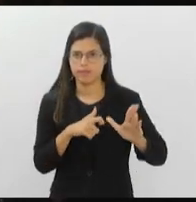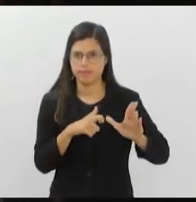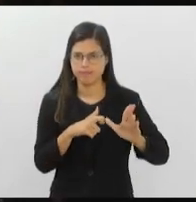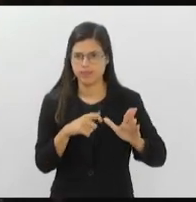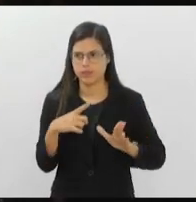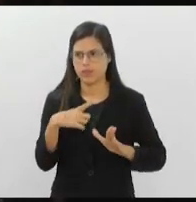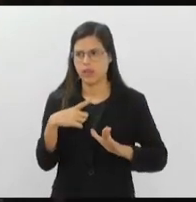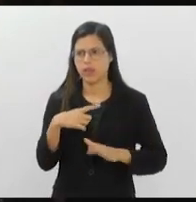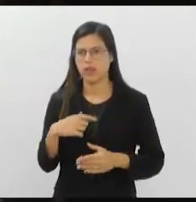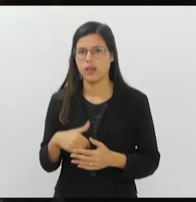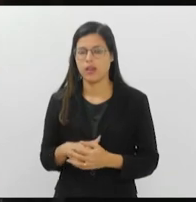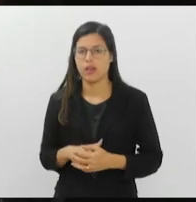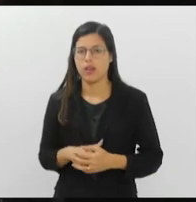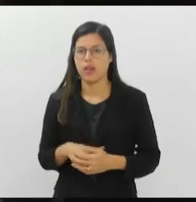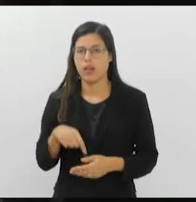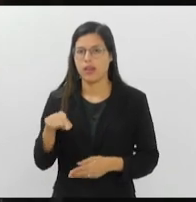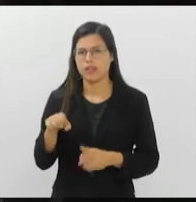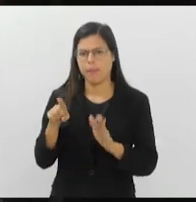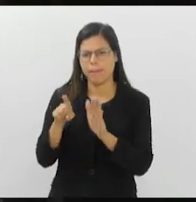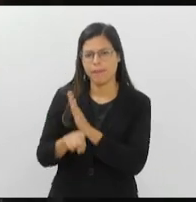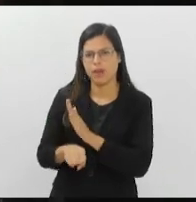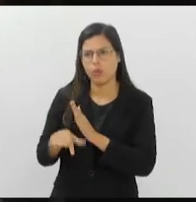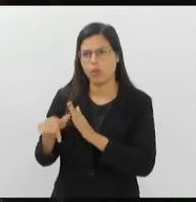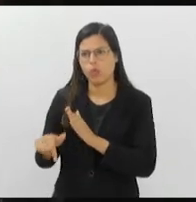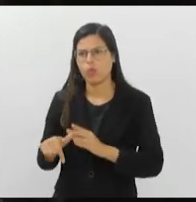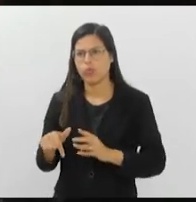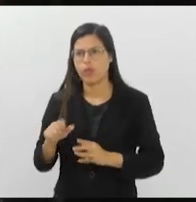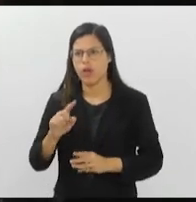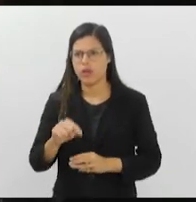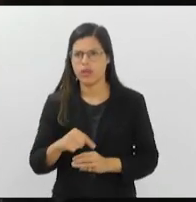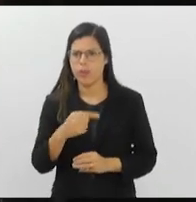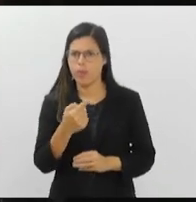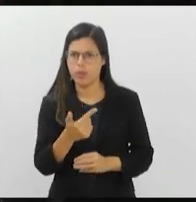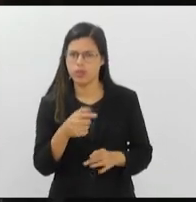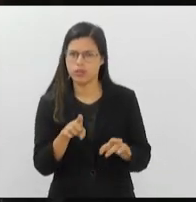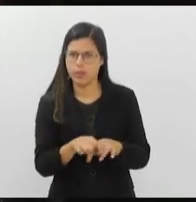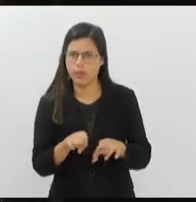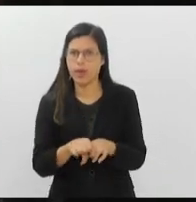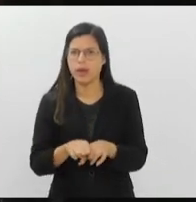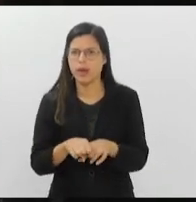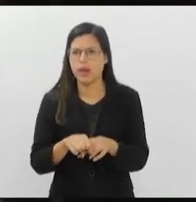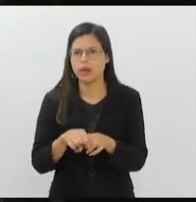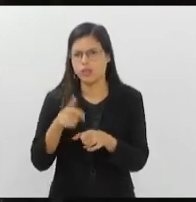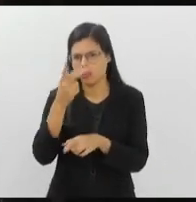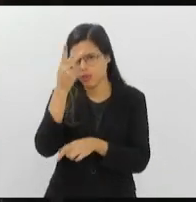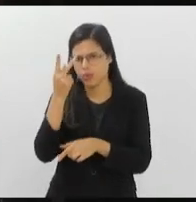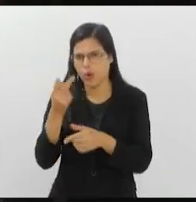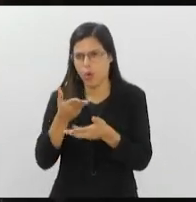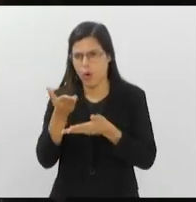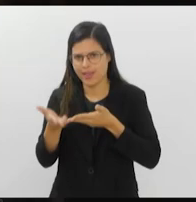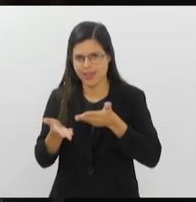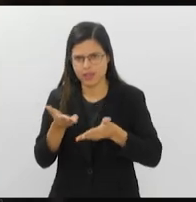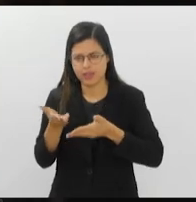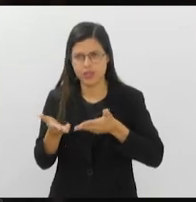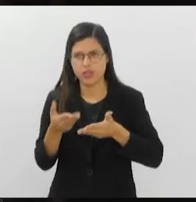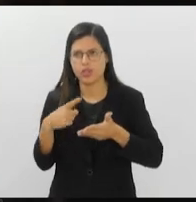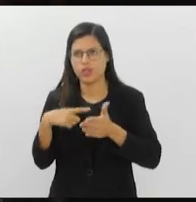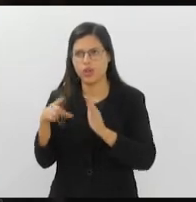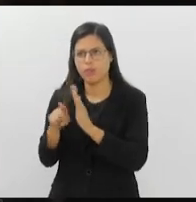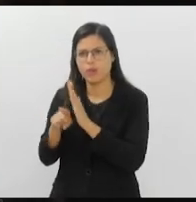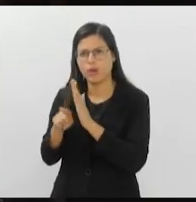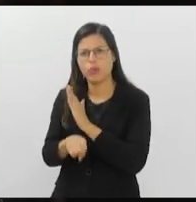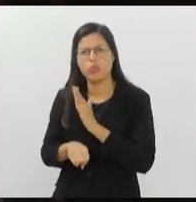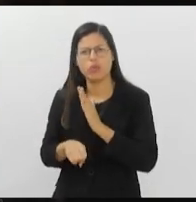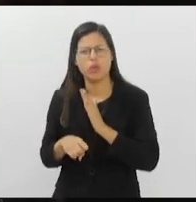exatamente esse questionamento desse residente e depois o questionamento dos meus pacientes que me fizeram começar a tentar estudar.